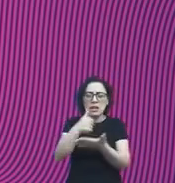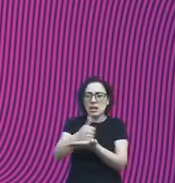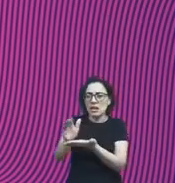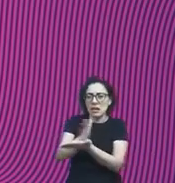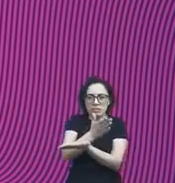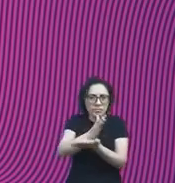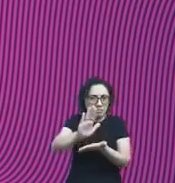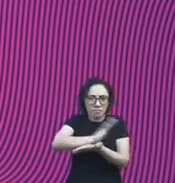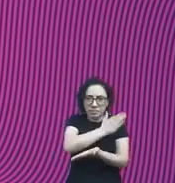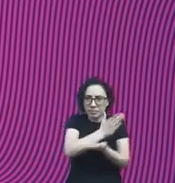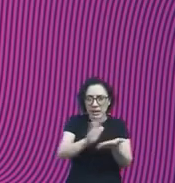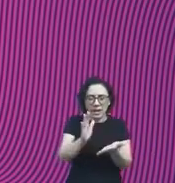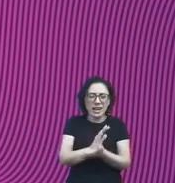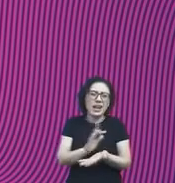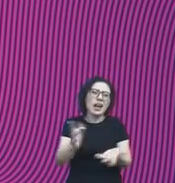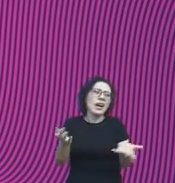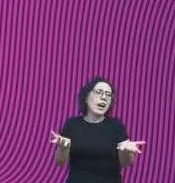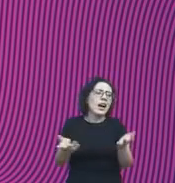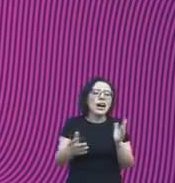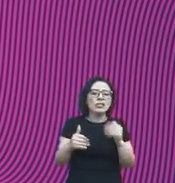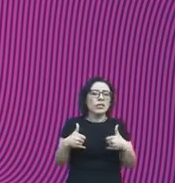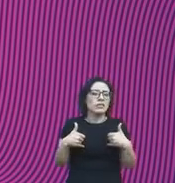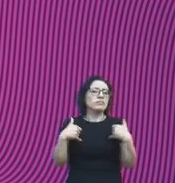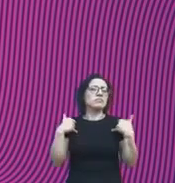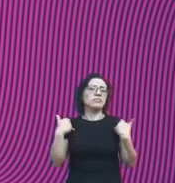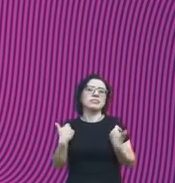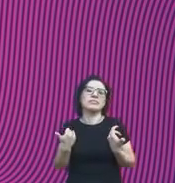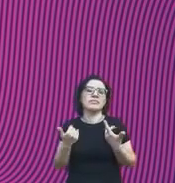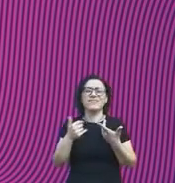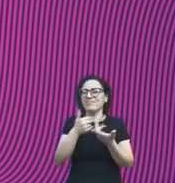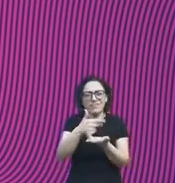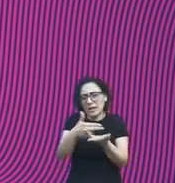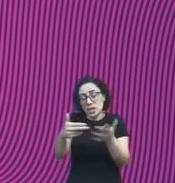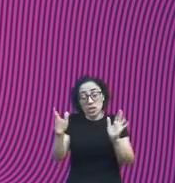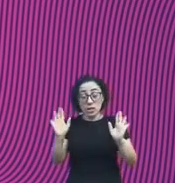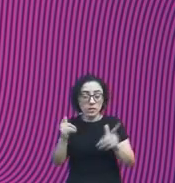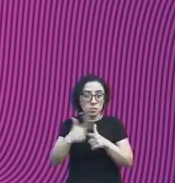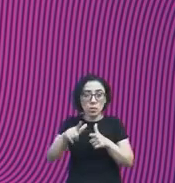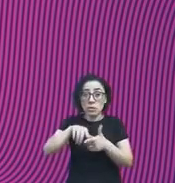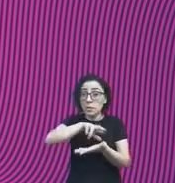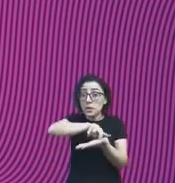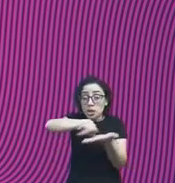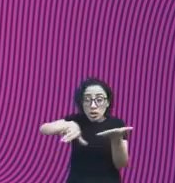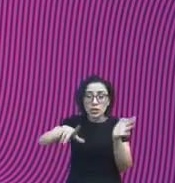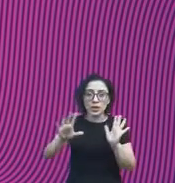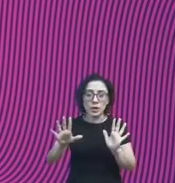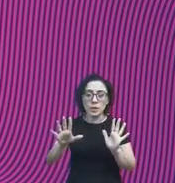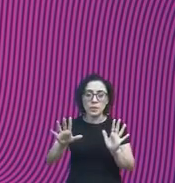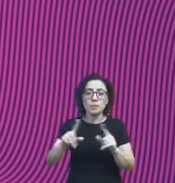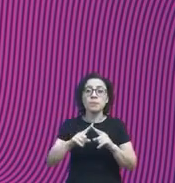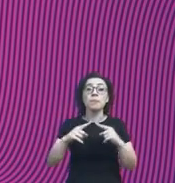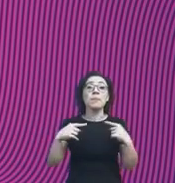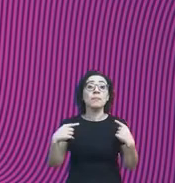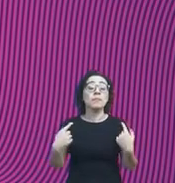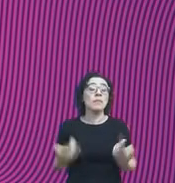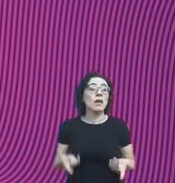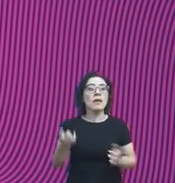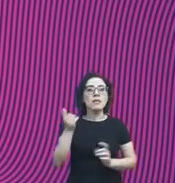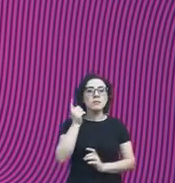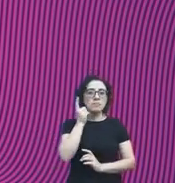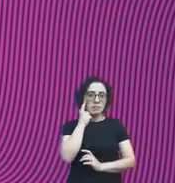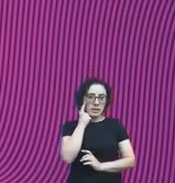a entender que não haverá solução boa se não for uma solução para o sistema de saúde